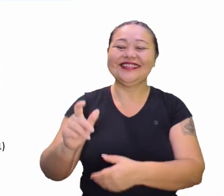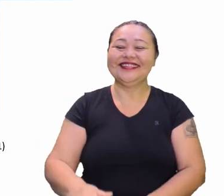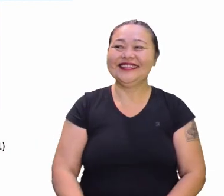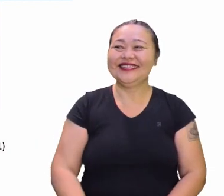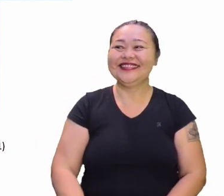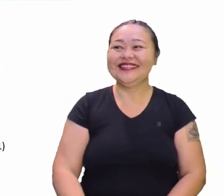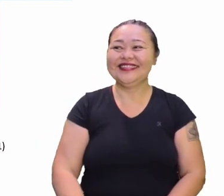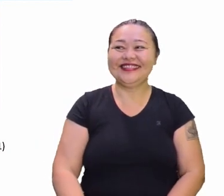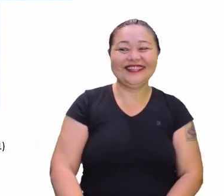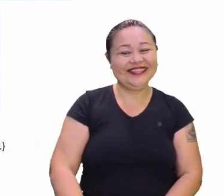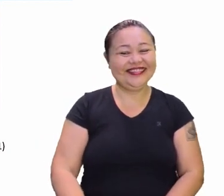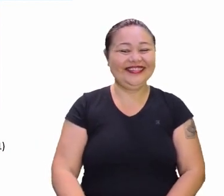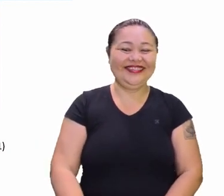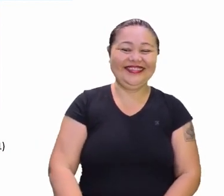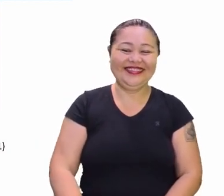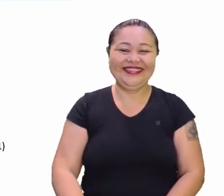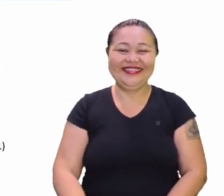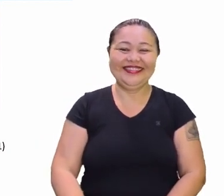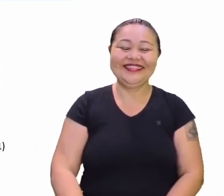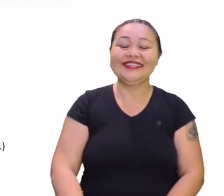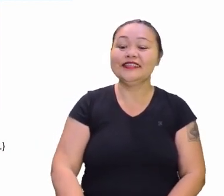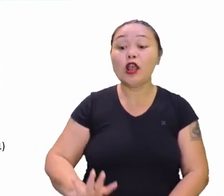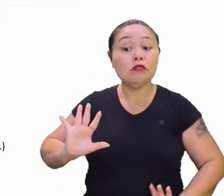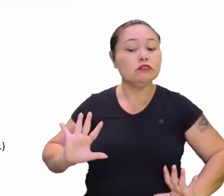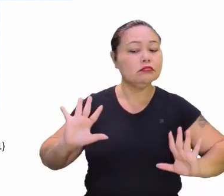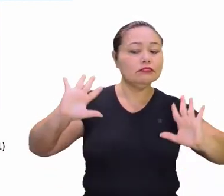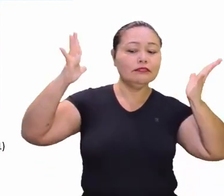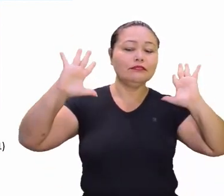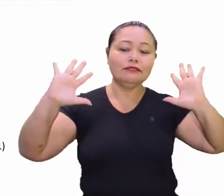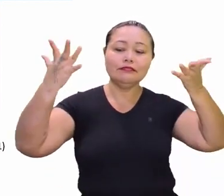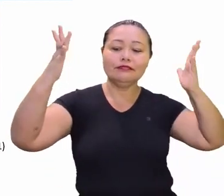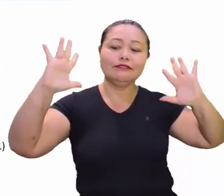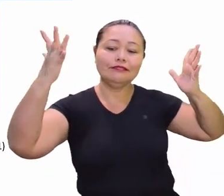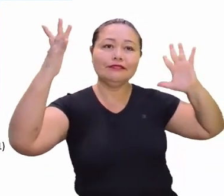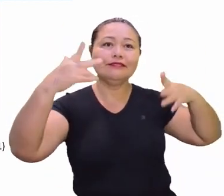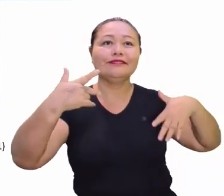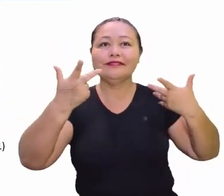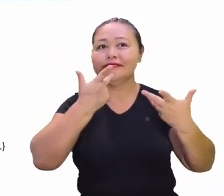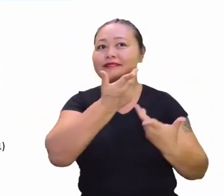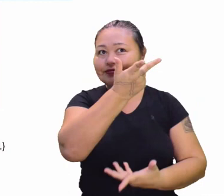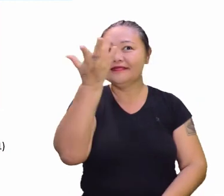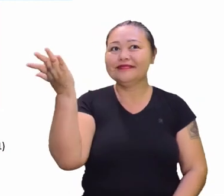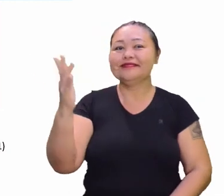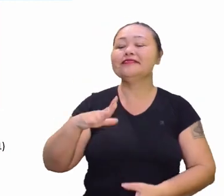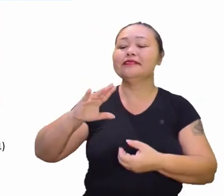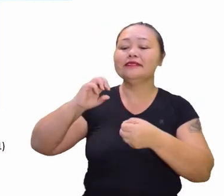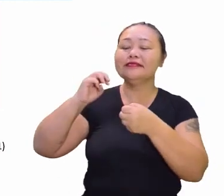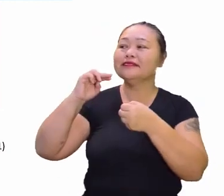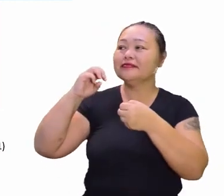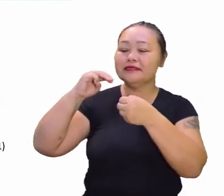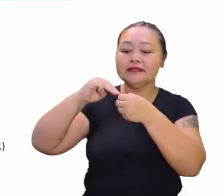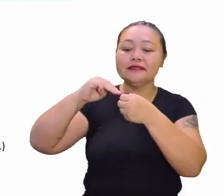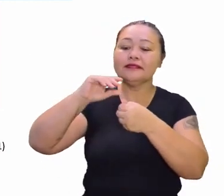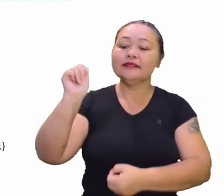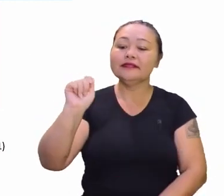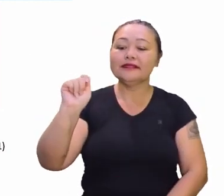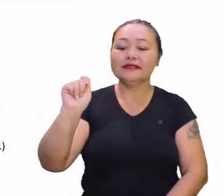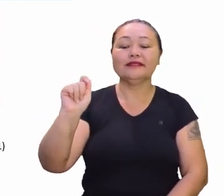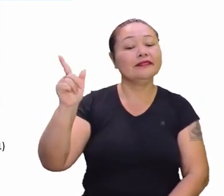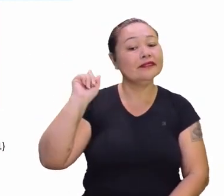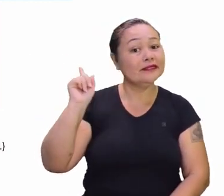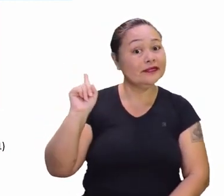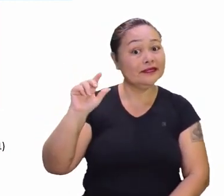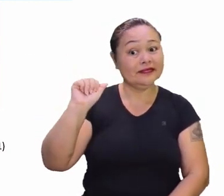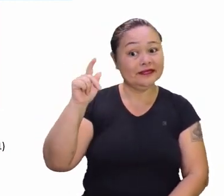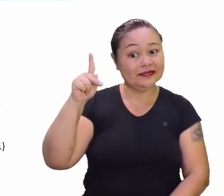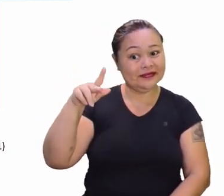aí, sim. Beleza. É uma super festa, Rogério. Recomendo você ir lá. Beleza, mas